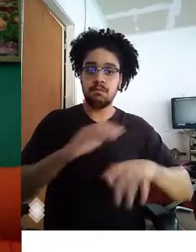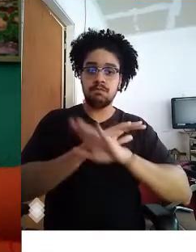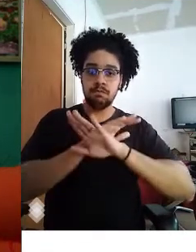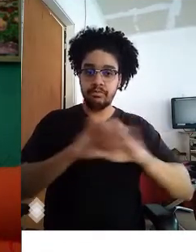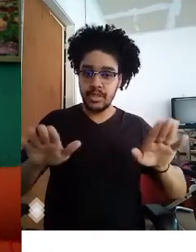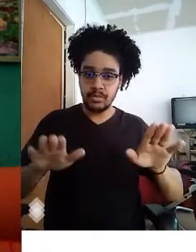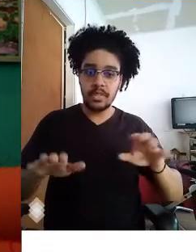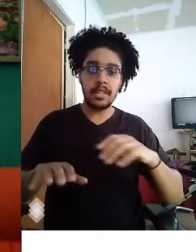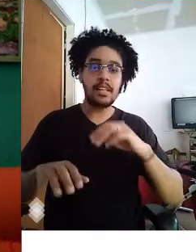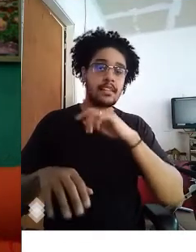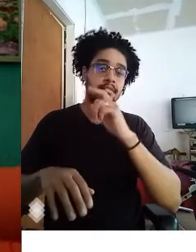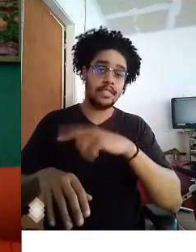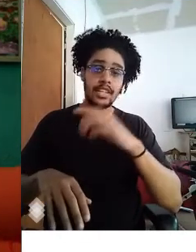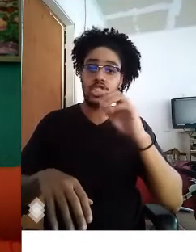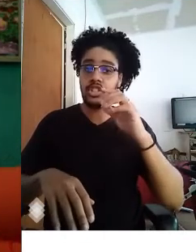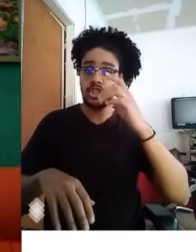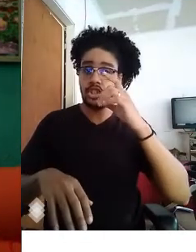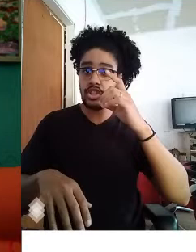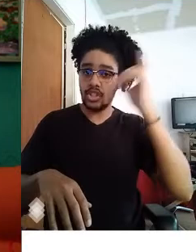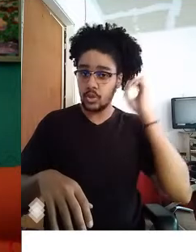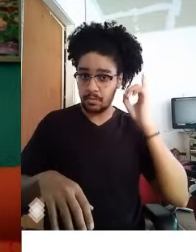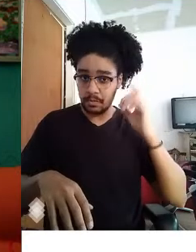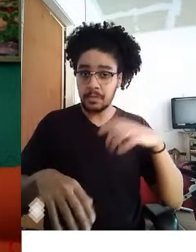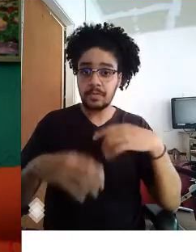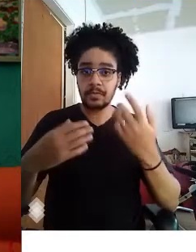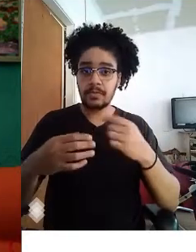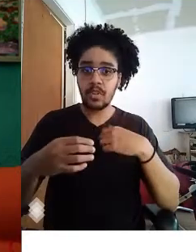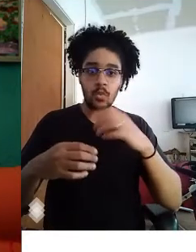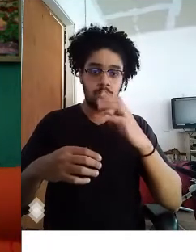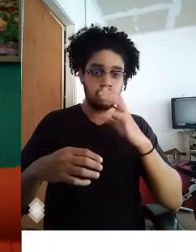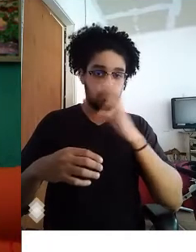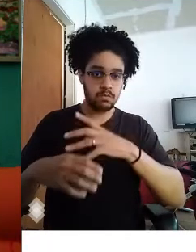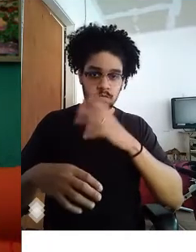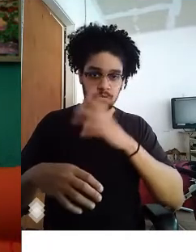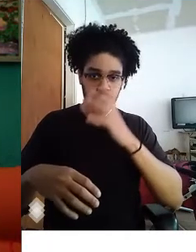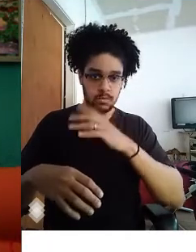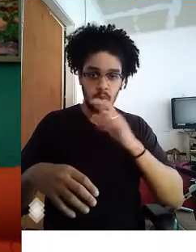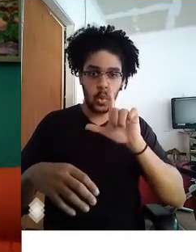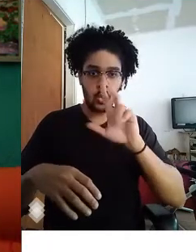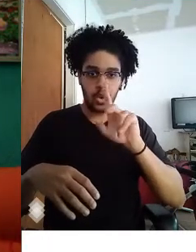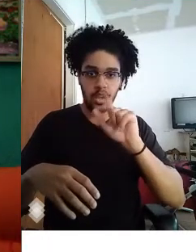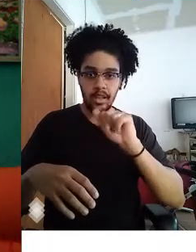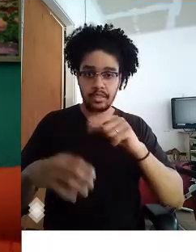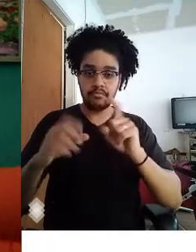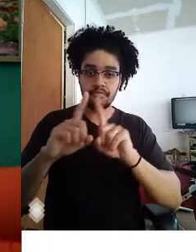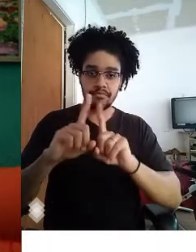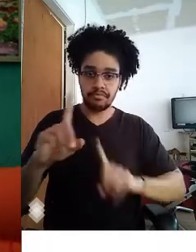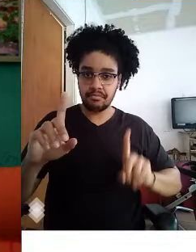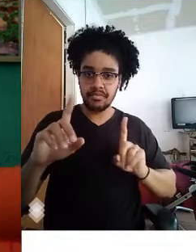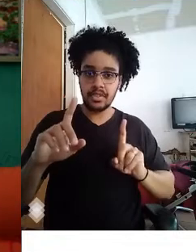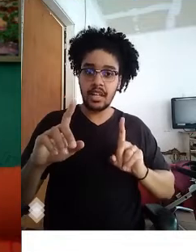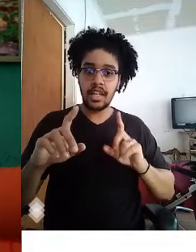Dilma e, posteriormente, a Lava Jato condenou o presidente Lula, o ex-presidente Lula, assim o afastando